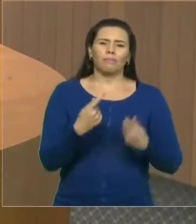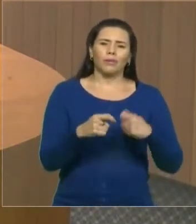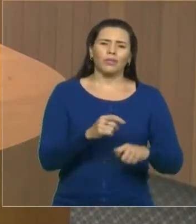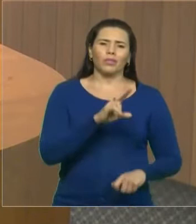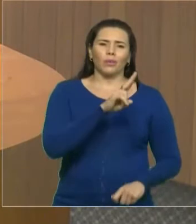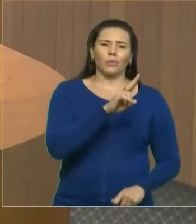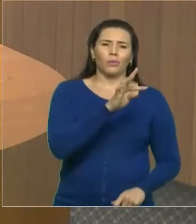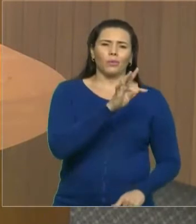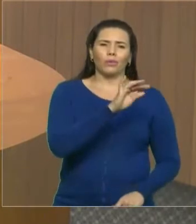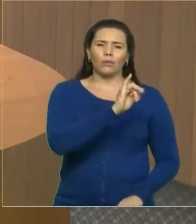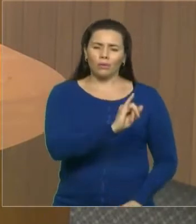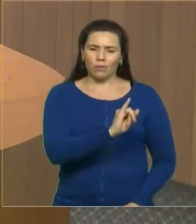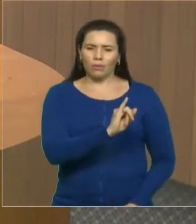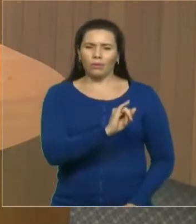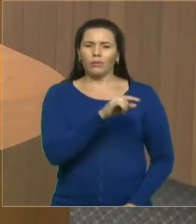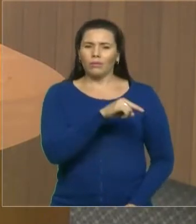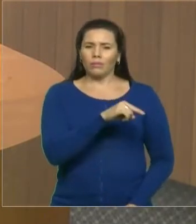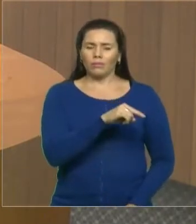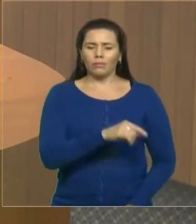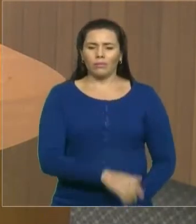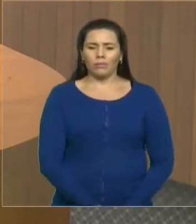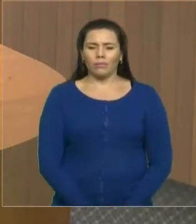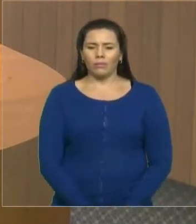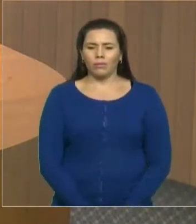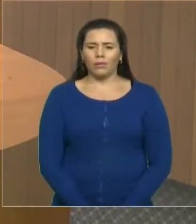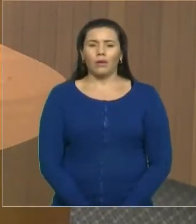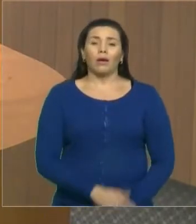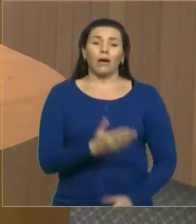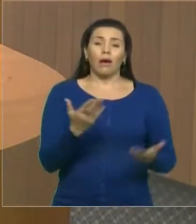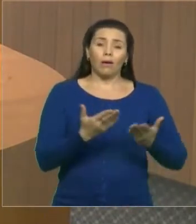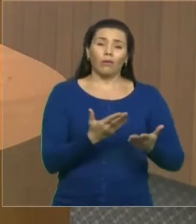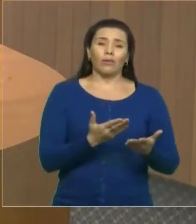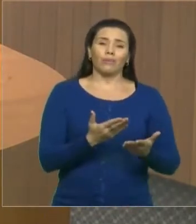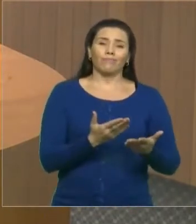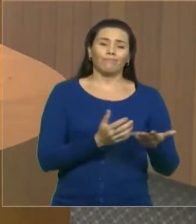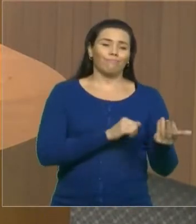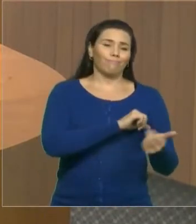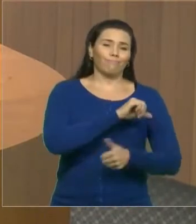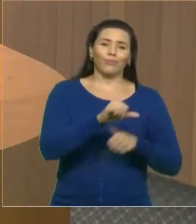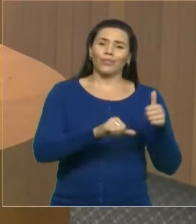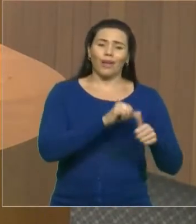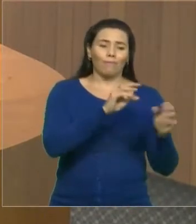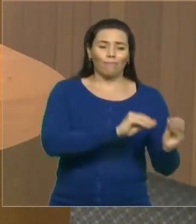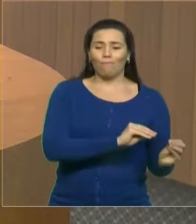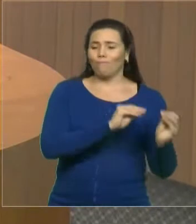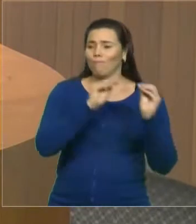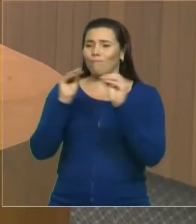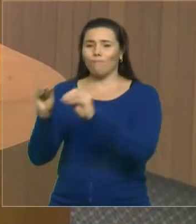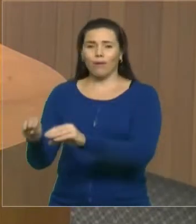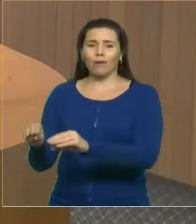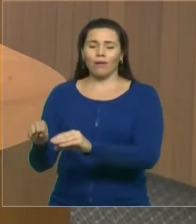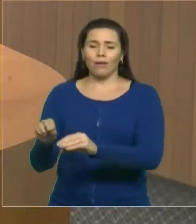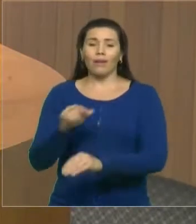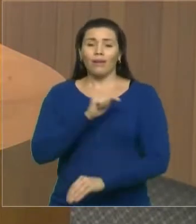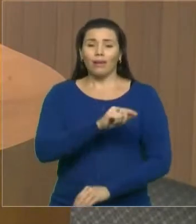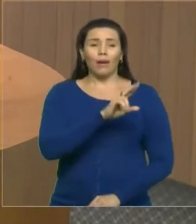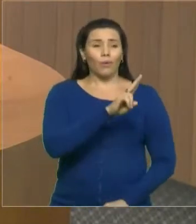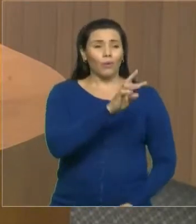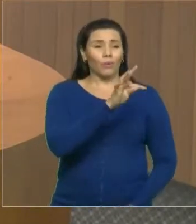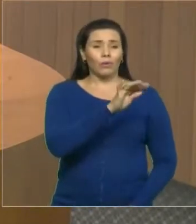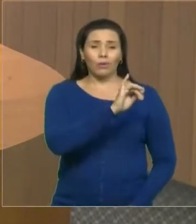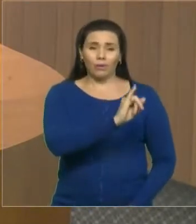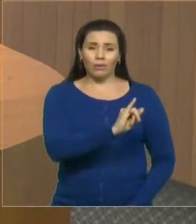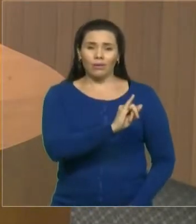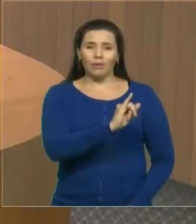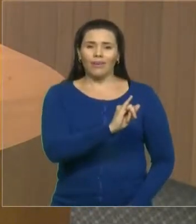hemodiálise, vão ter a oportunidade de sair do leito da UTI e vagar. Nós sabemos que esse é um